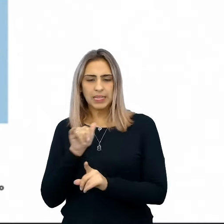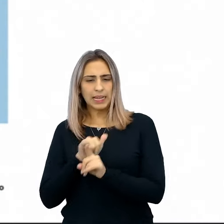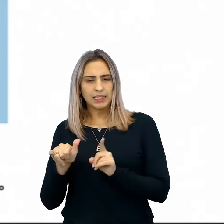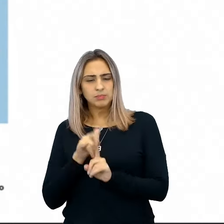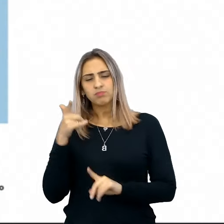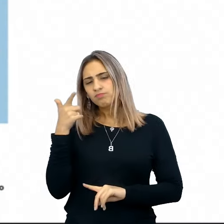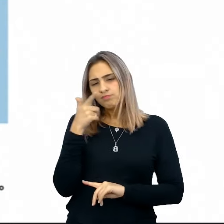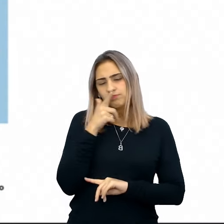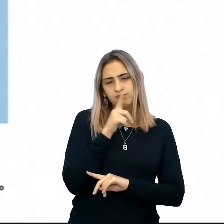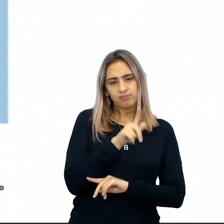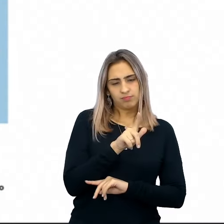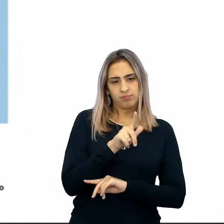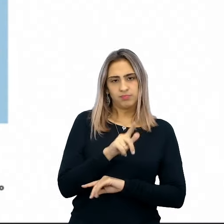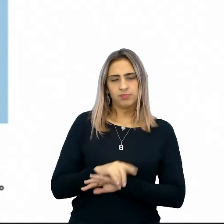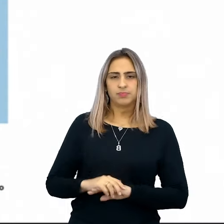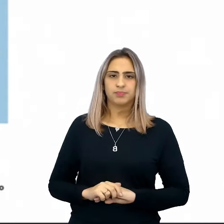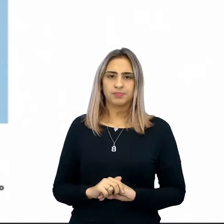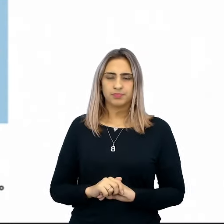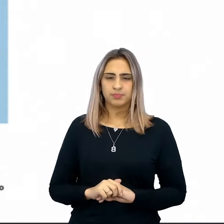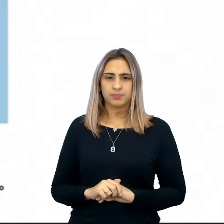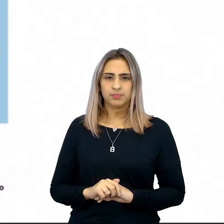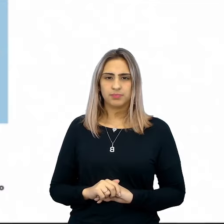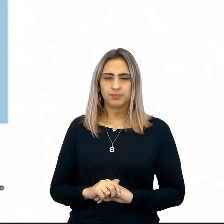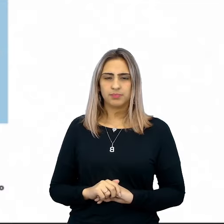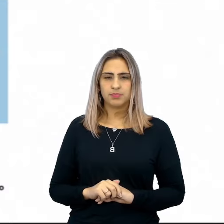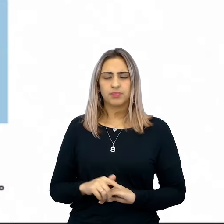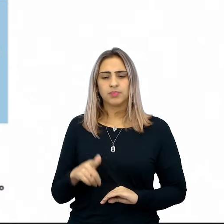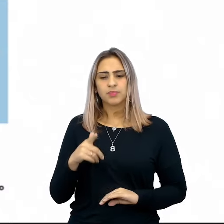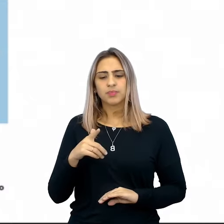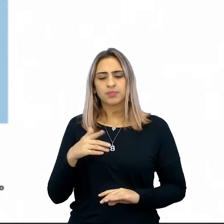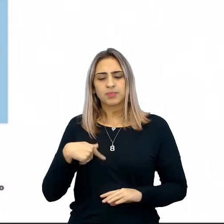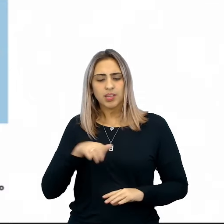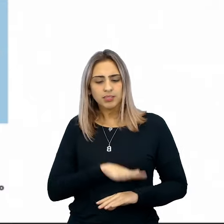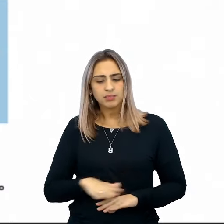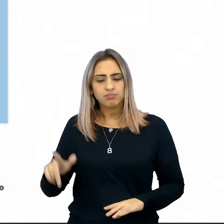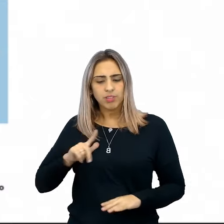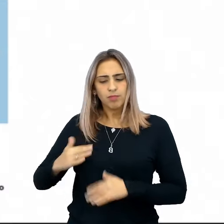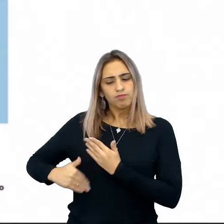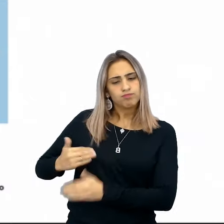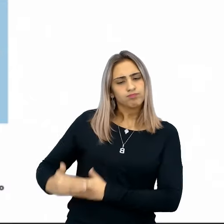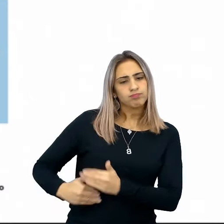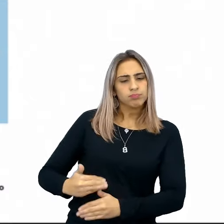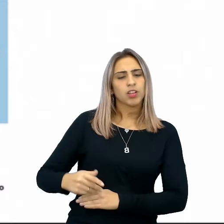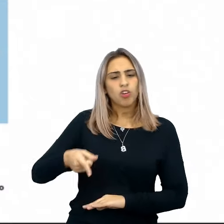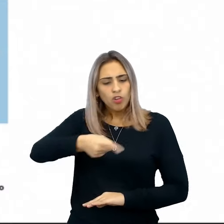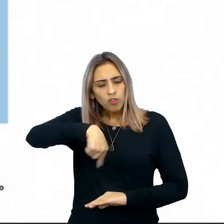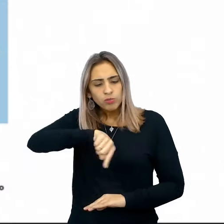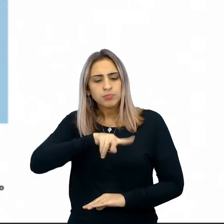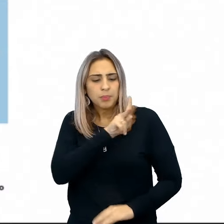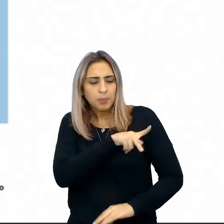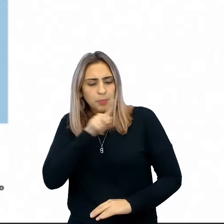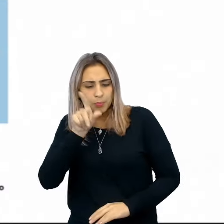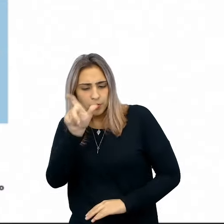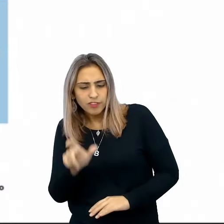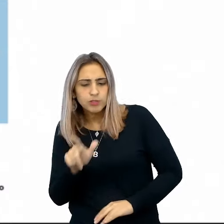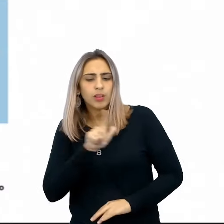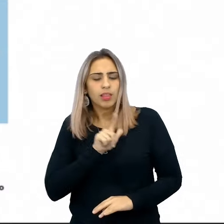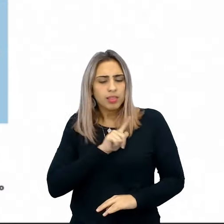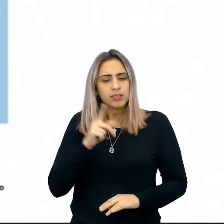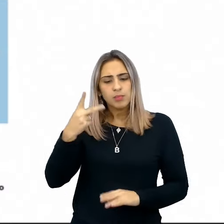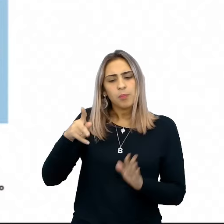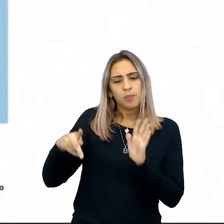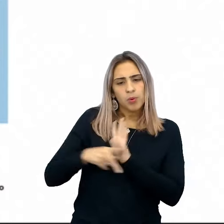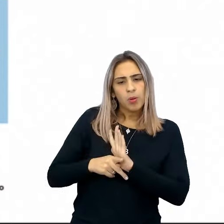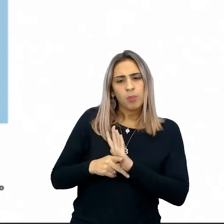para conseguir que as crianças avancem. Então, mas com certeza, você, né, o professor, tem seus próprios instrumentos